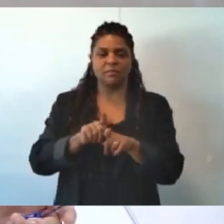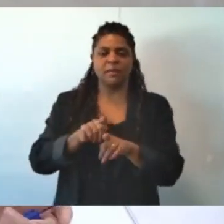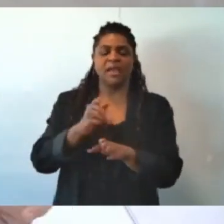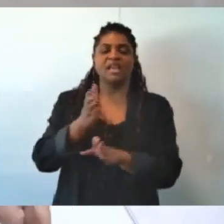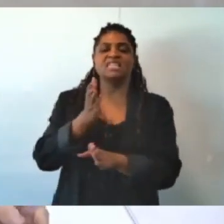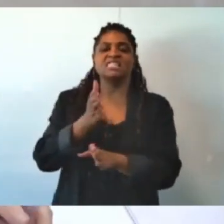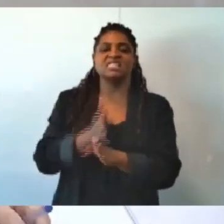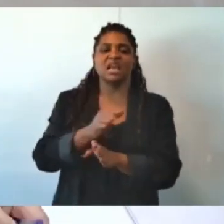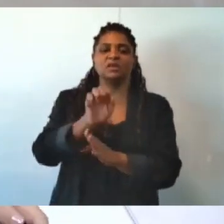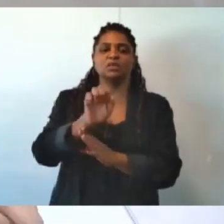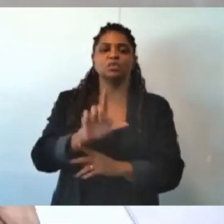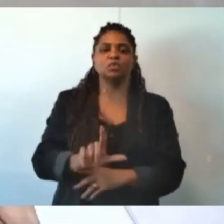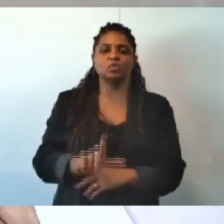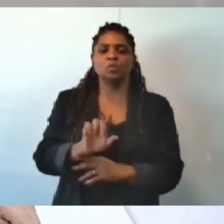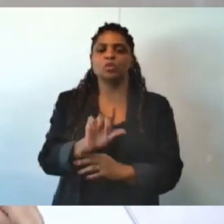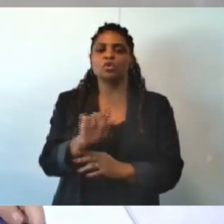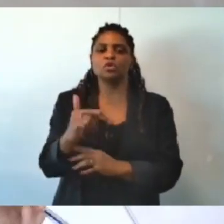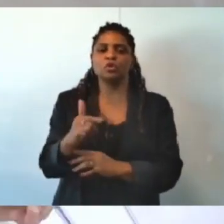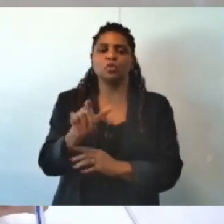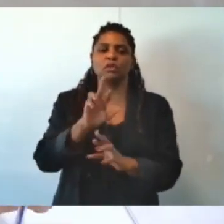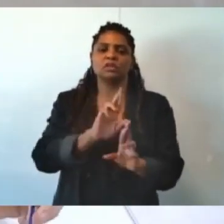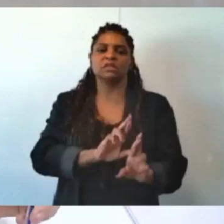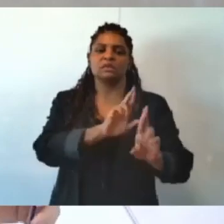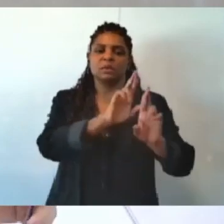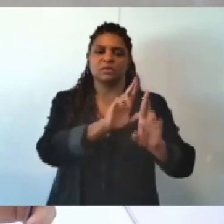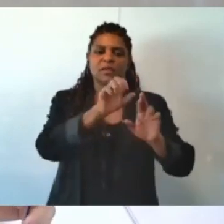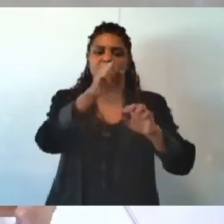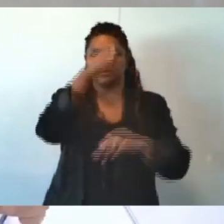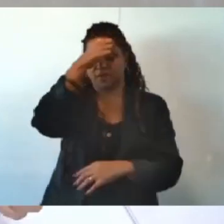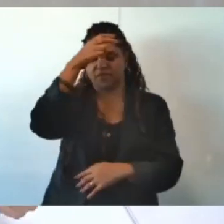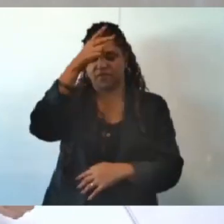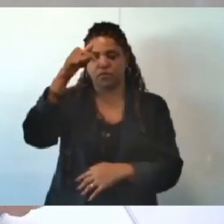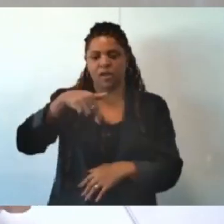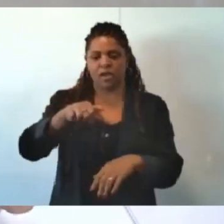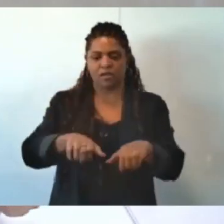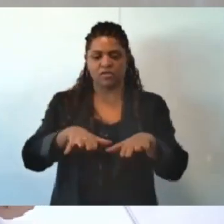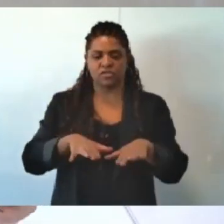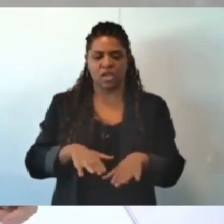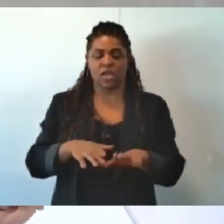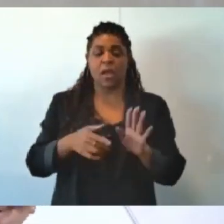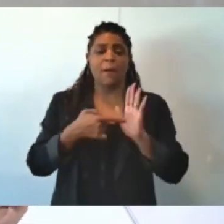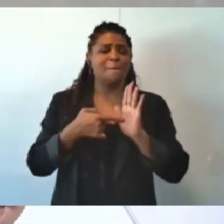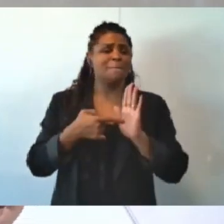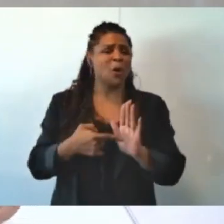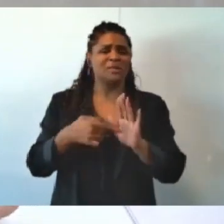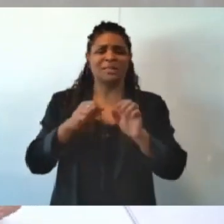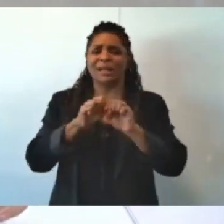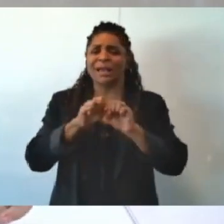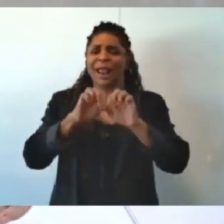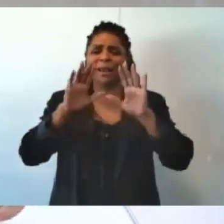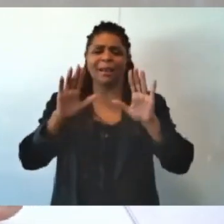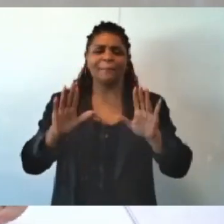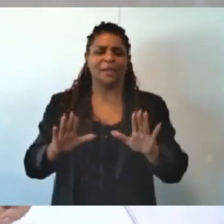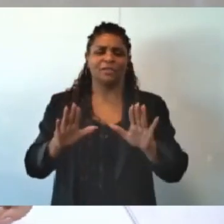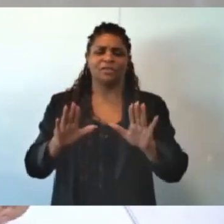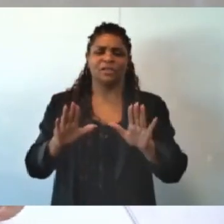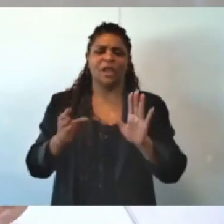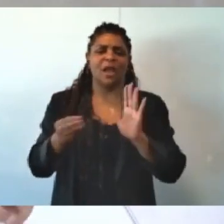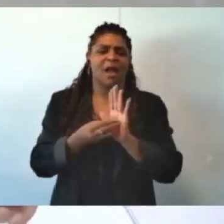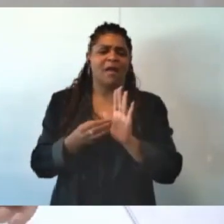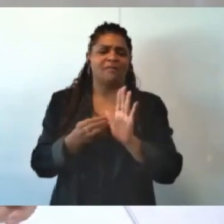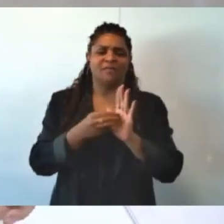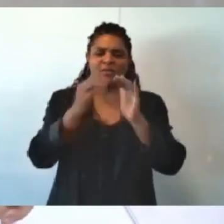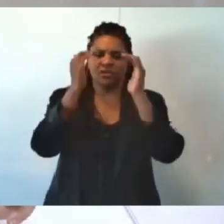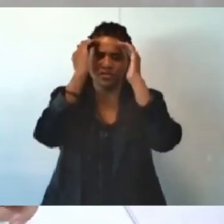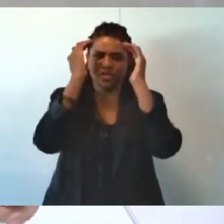da Prefeitura nessa audiência pública, deixa claro o descaso deles com a população, com tudo